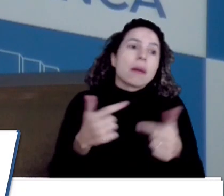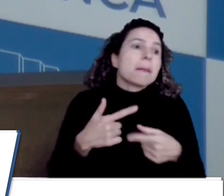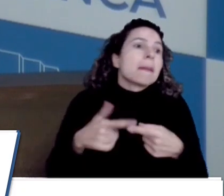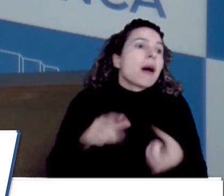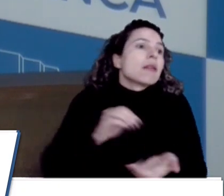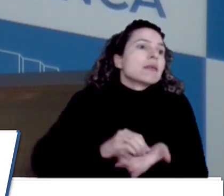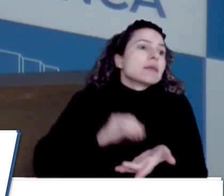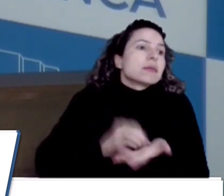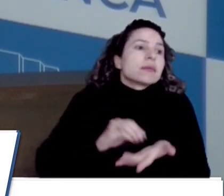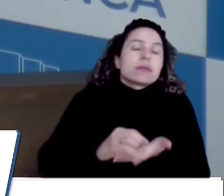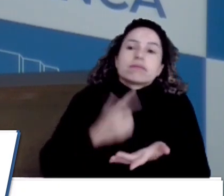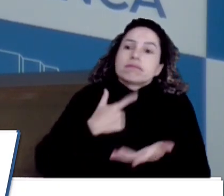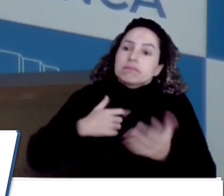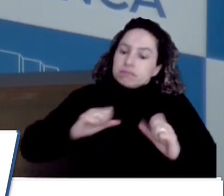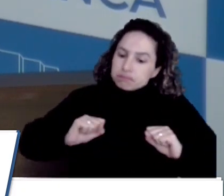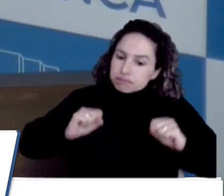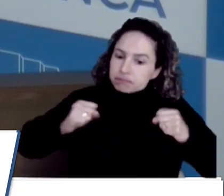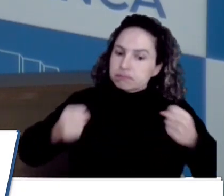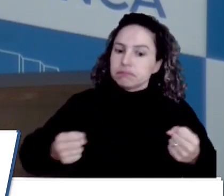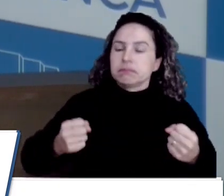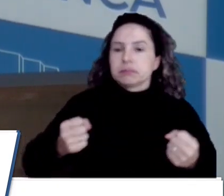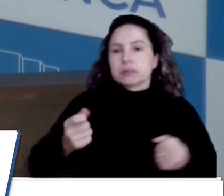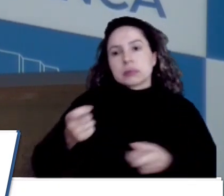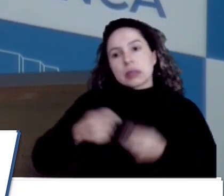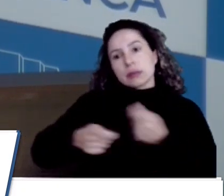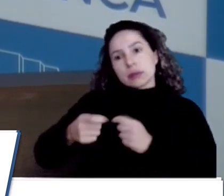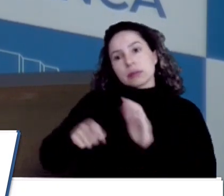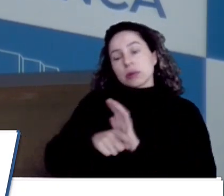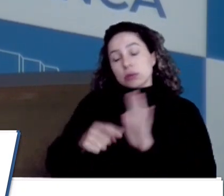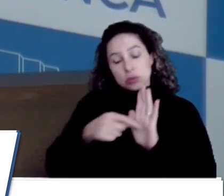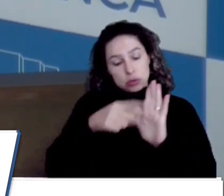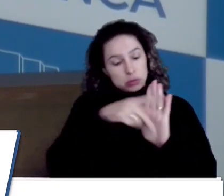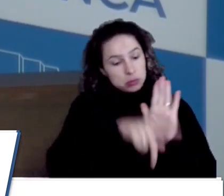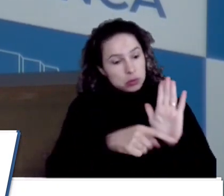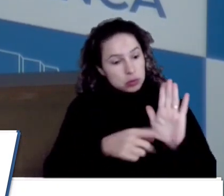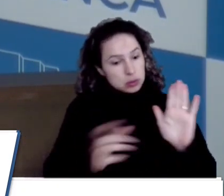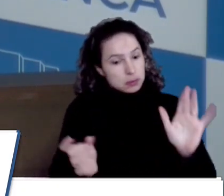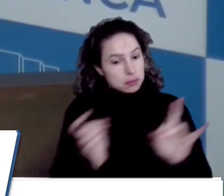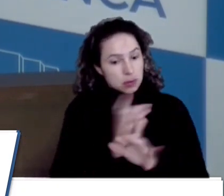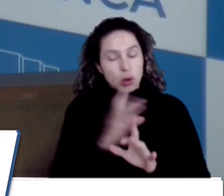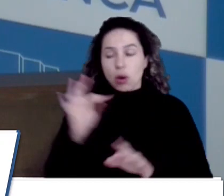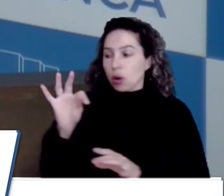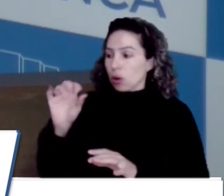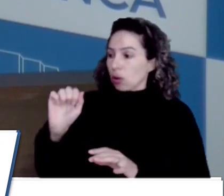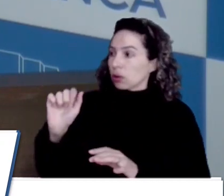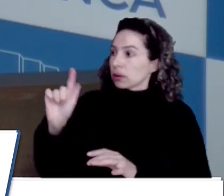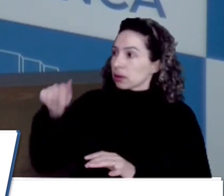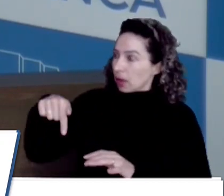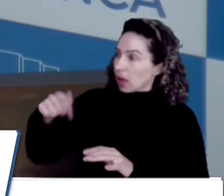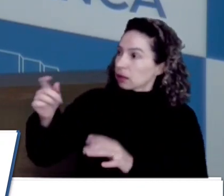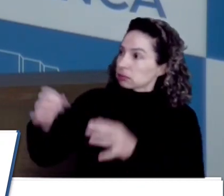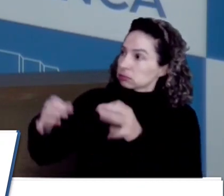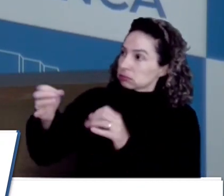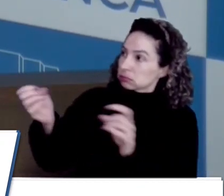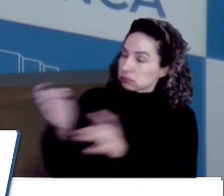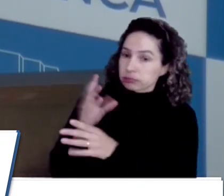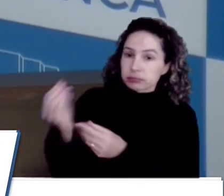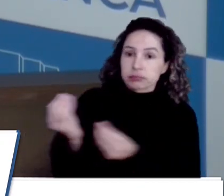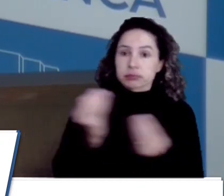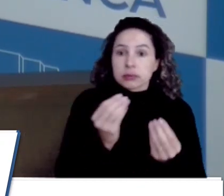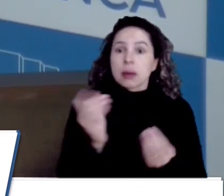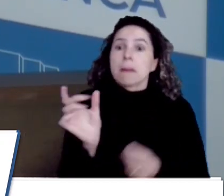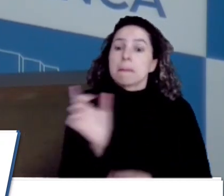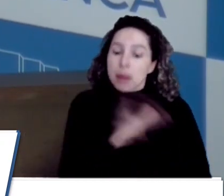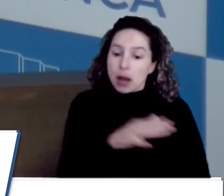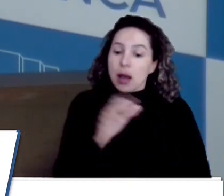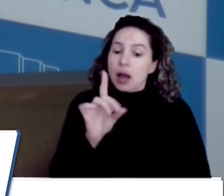boa vontade da administração. Se o projeto está pronto, foi feito um taco promotor, então manda essa desafetação para a